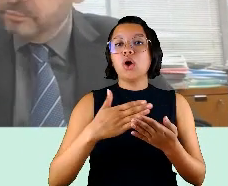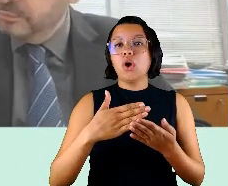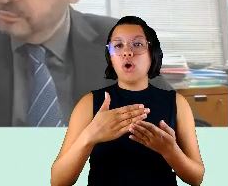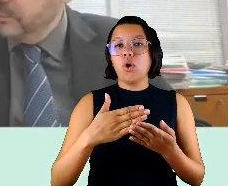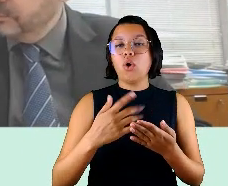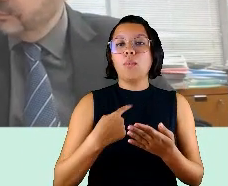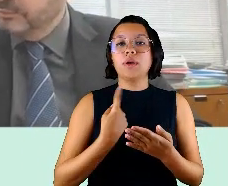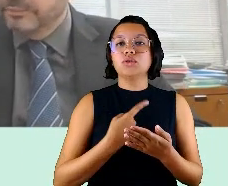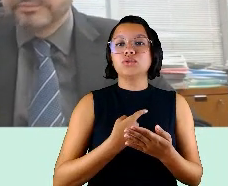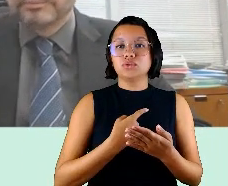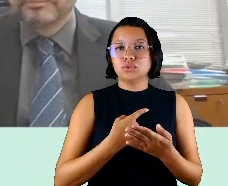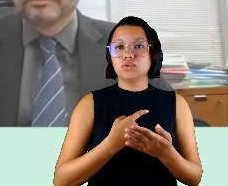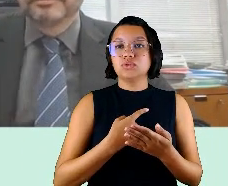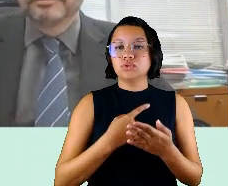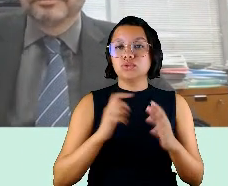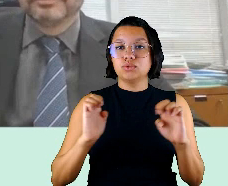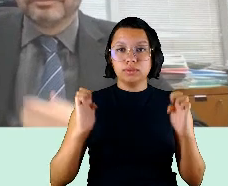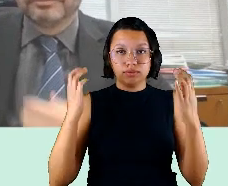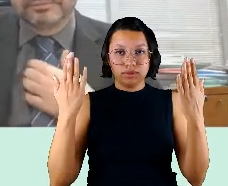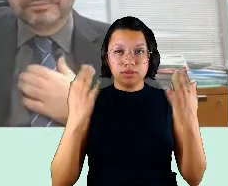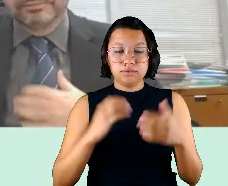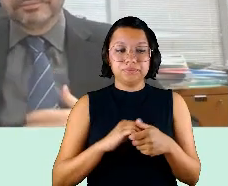dos nossos eventos.